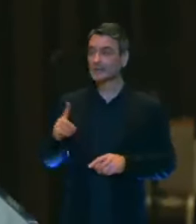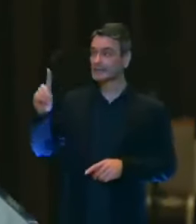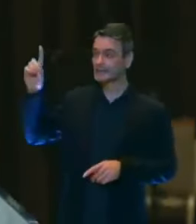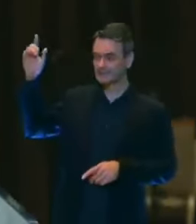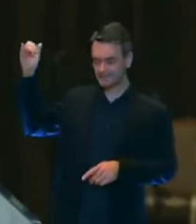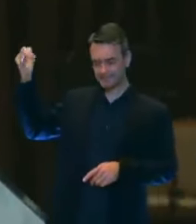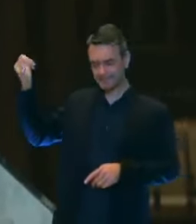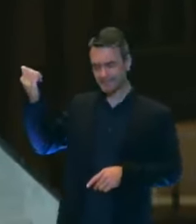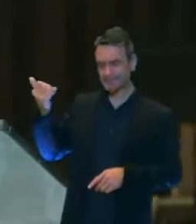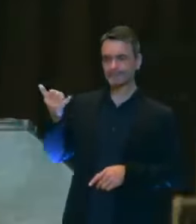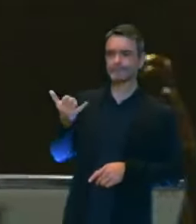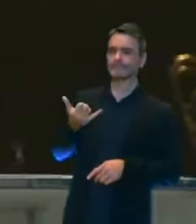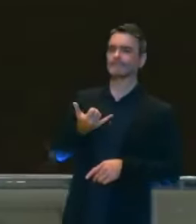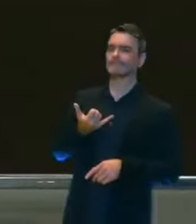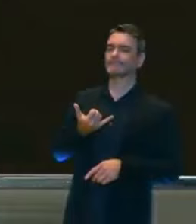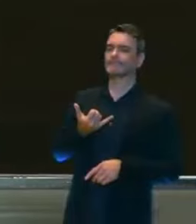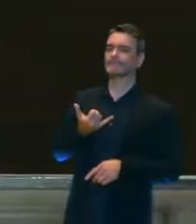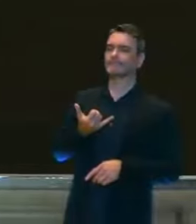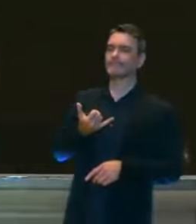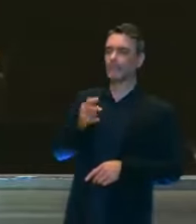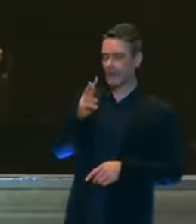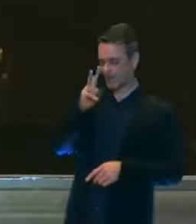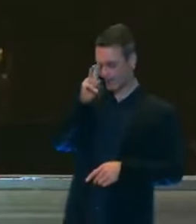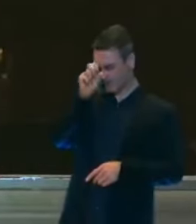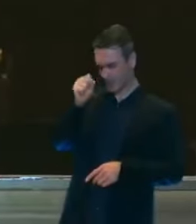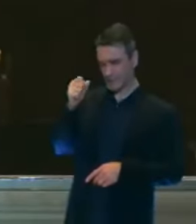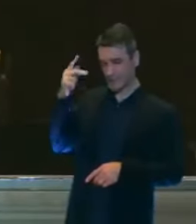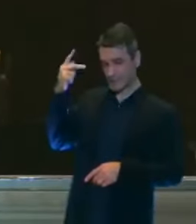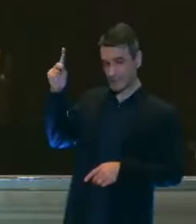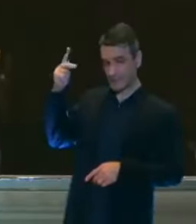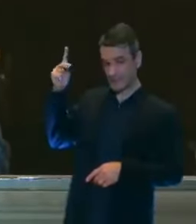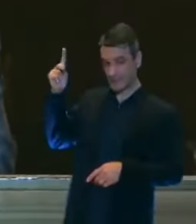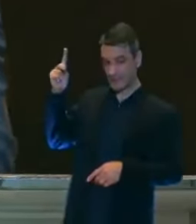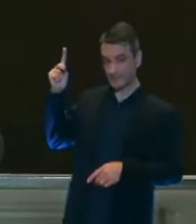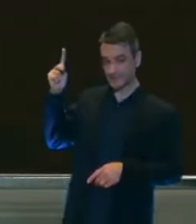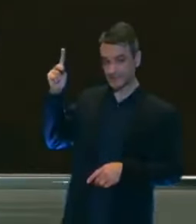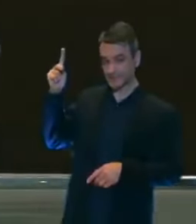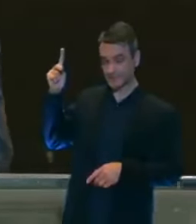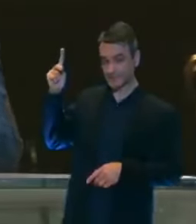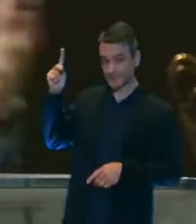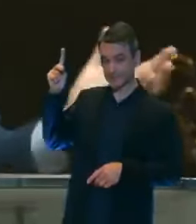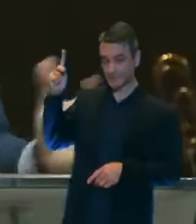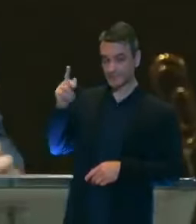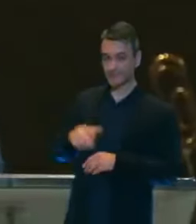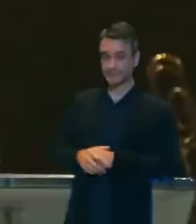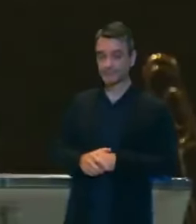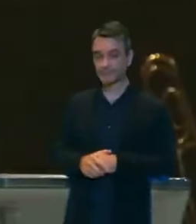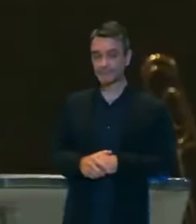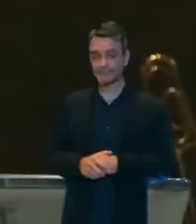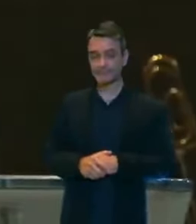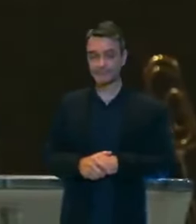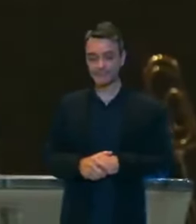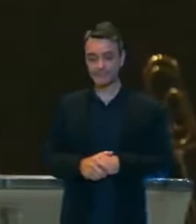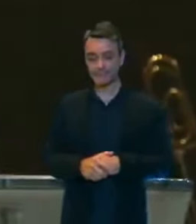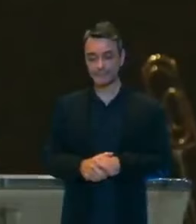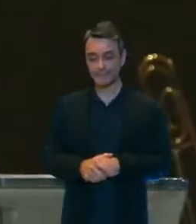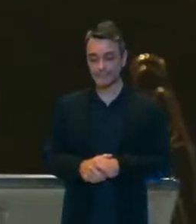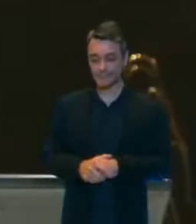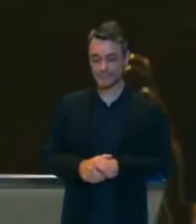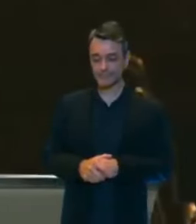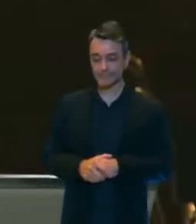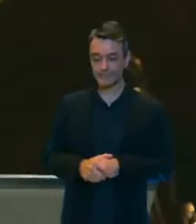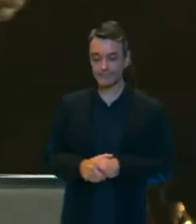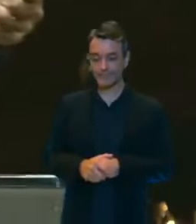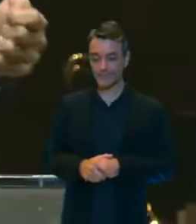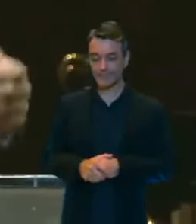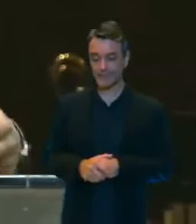fazer lembrar a força do braço de Deus. E aqui ele vai falar que